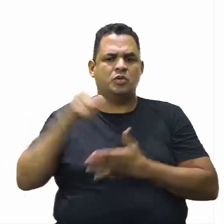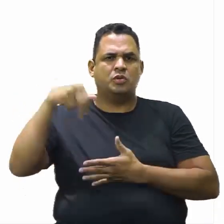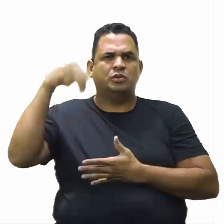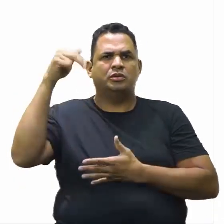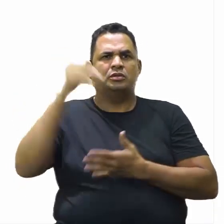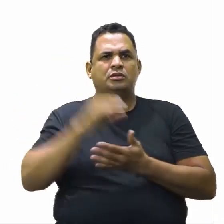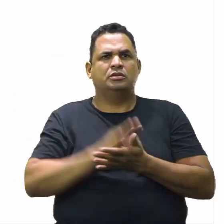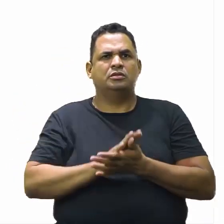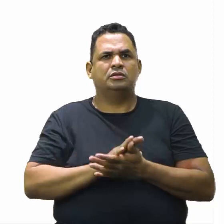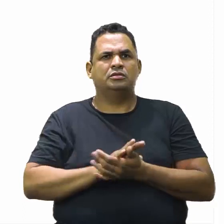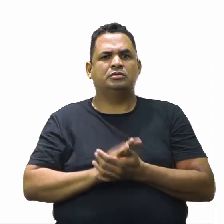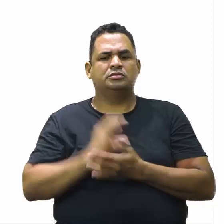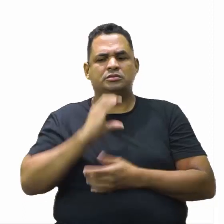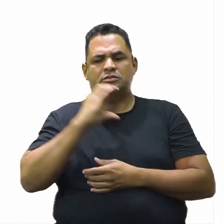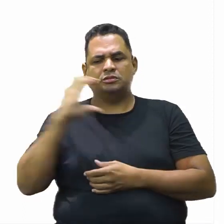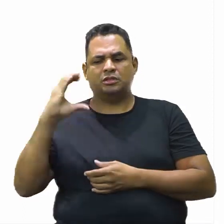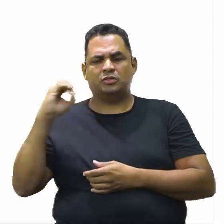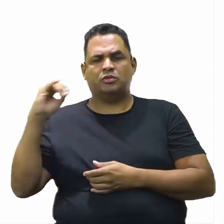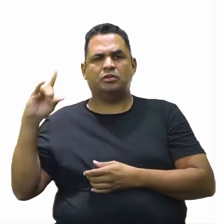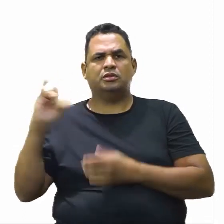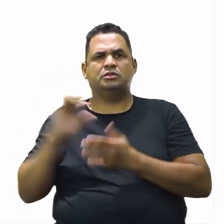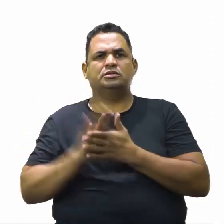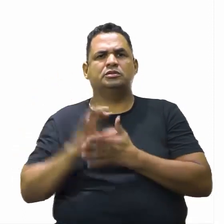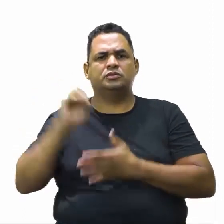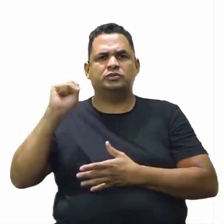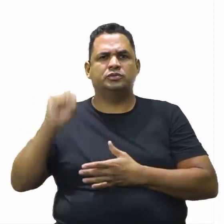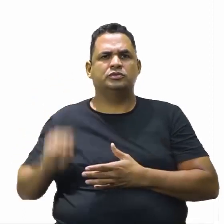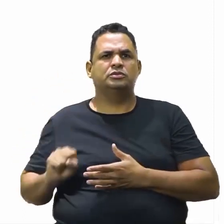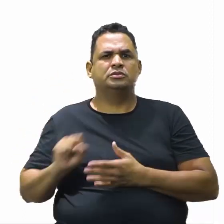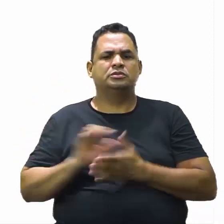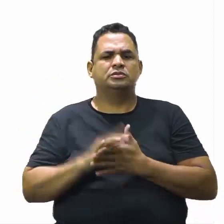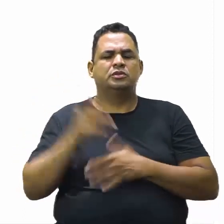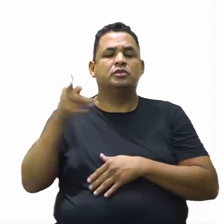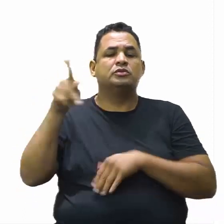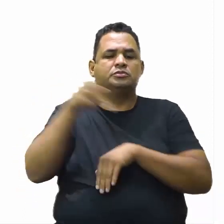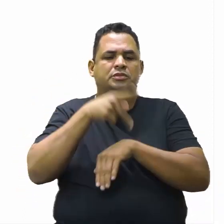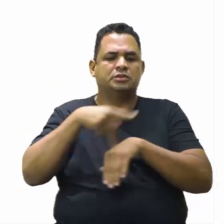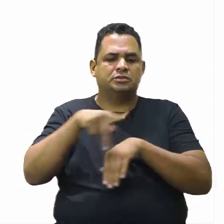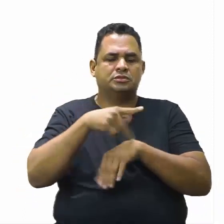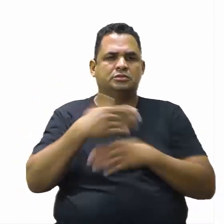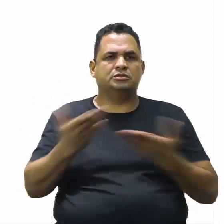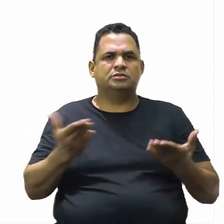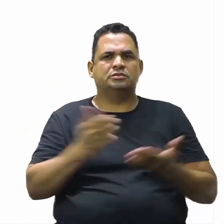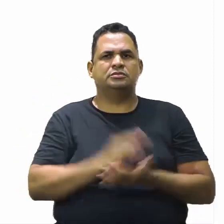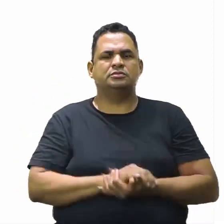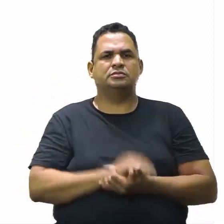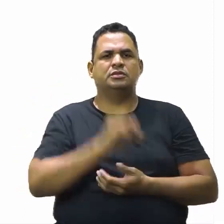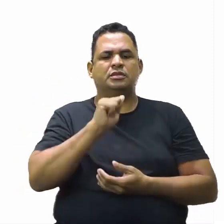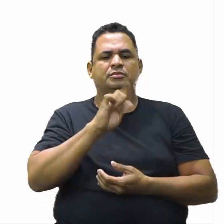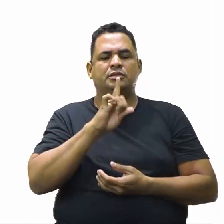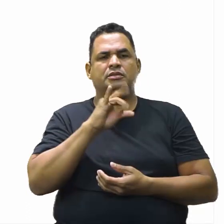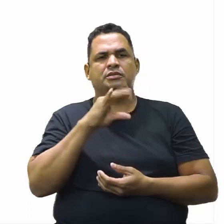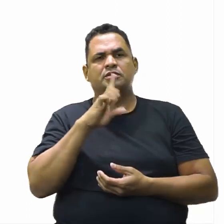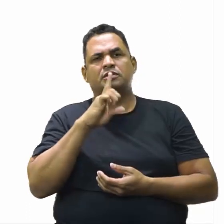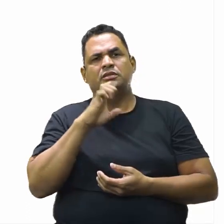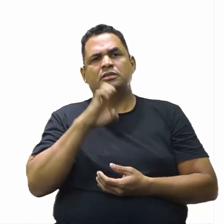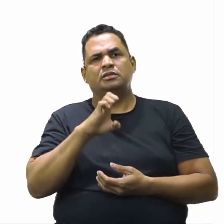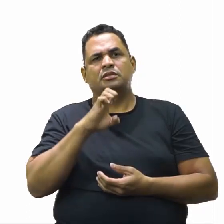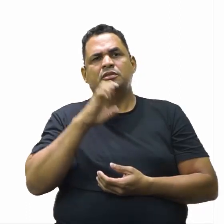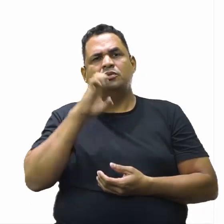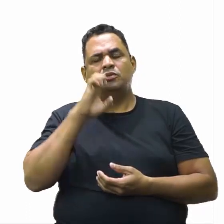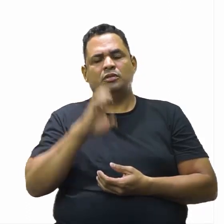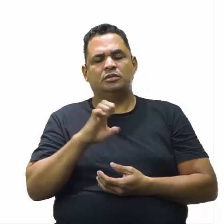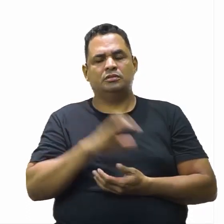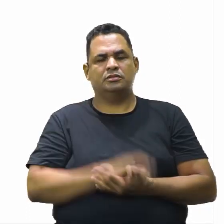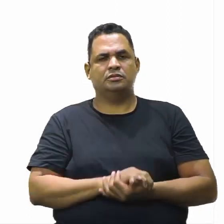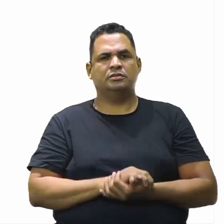nortistas, centristas, sulistas ou estrangeiros? A, B, C, D